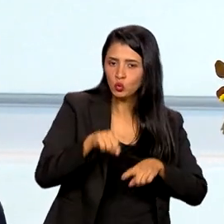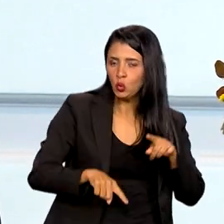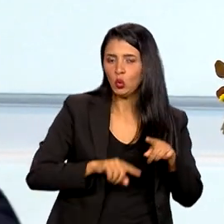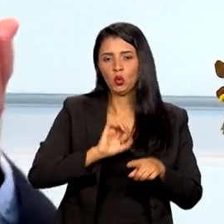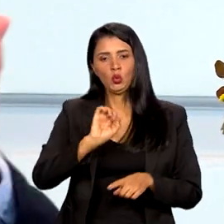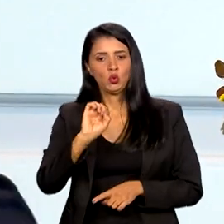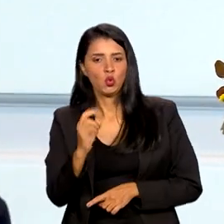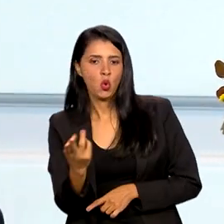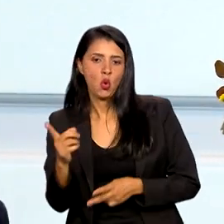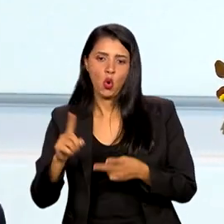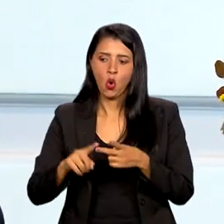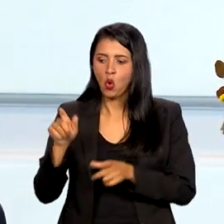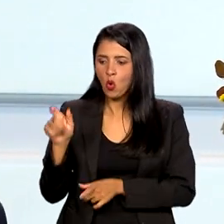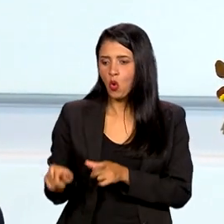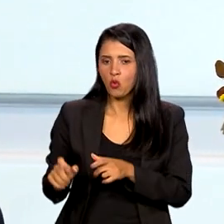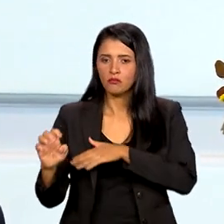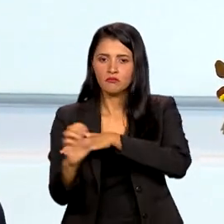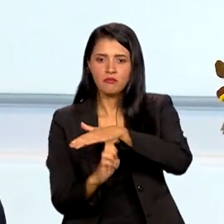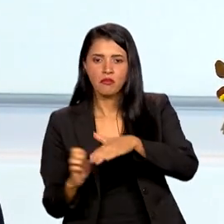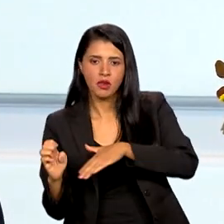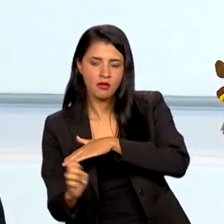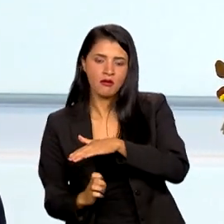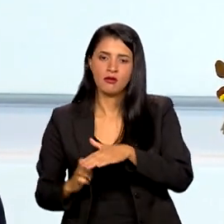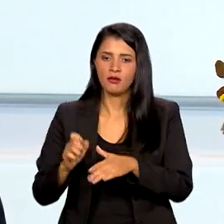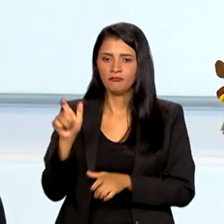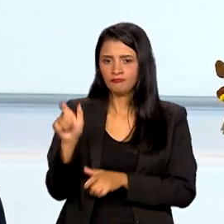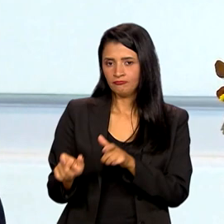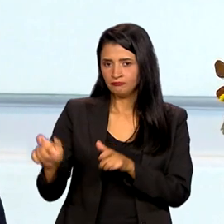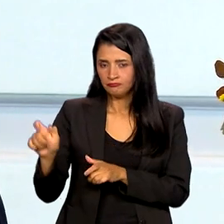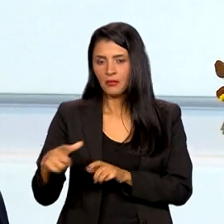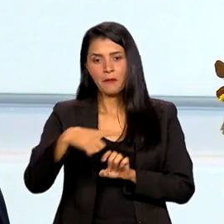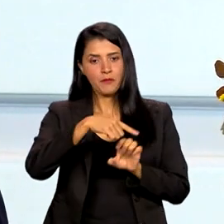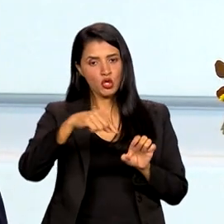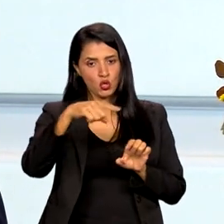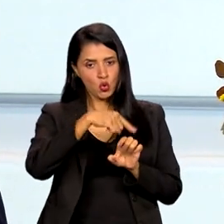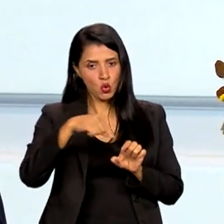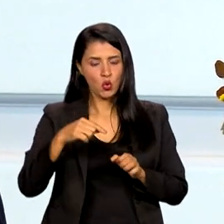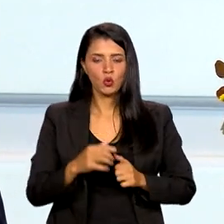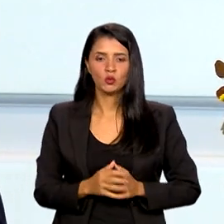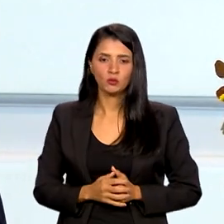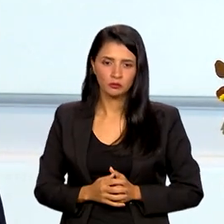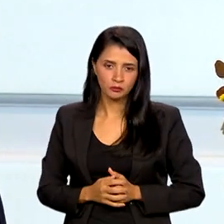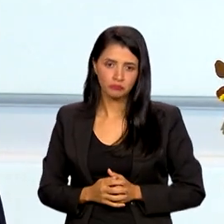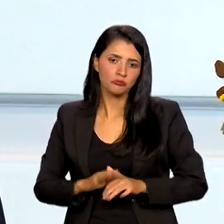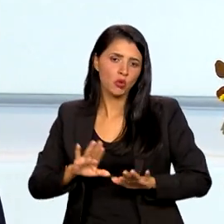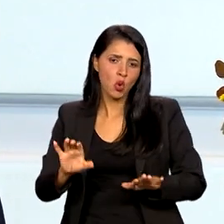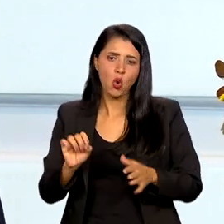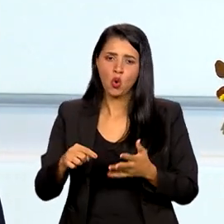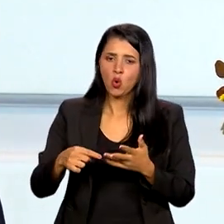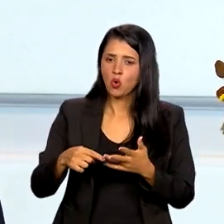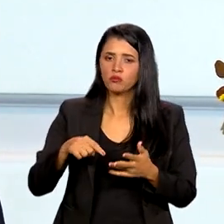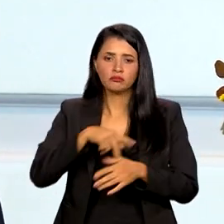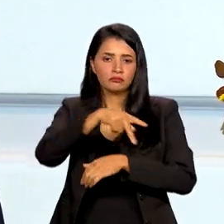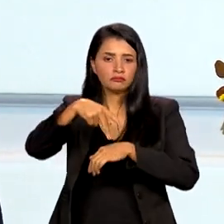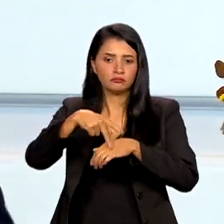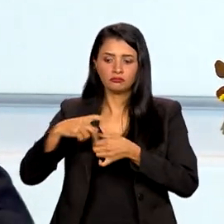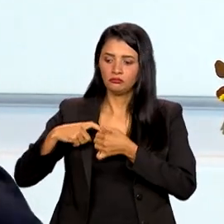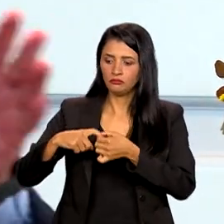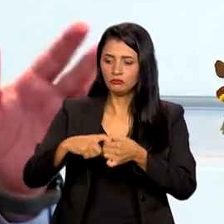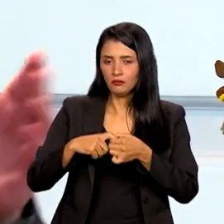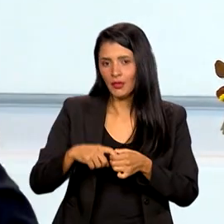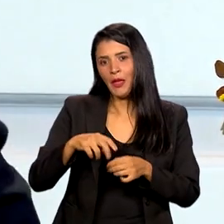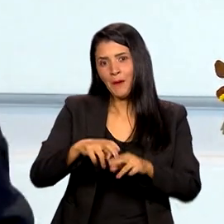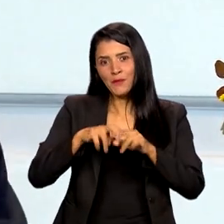de atores, né? De empresas, empresários, empreendedores, e seja de países parceiros, né? Por isso que